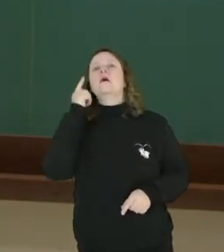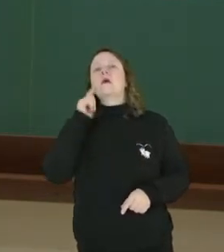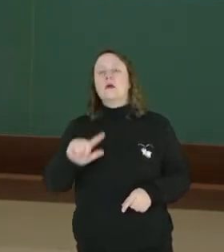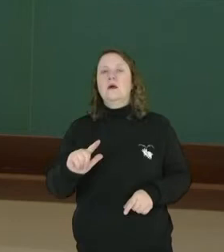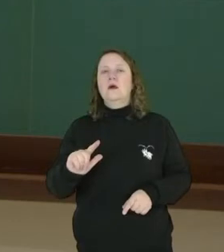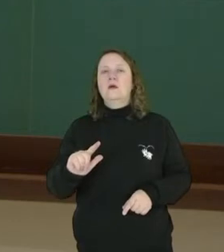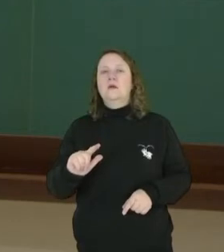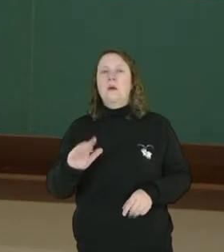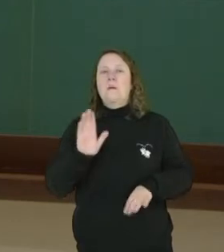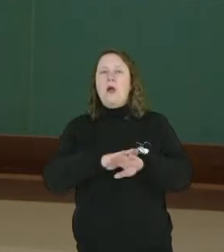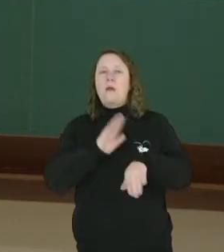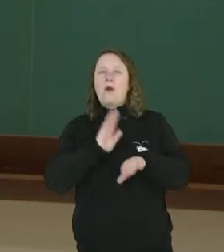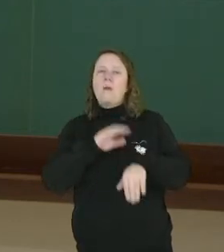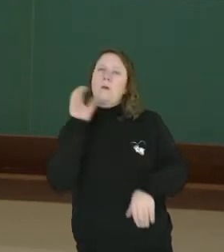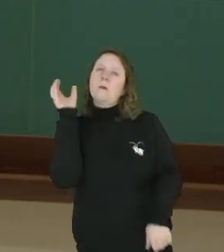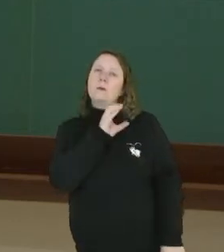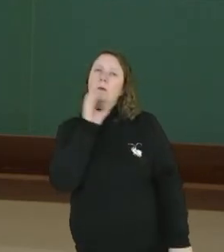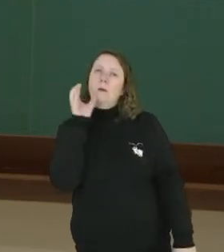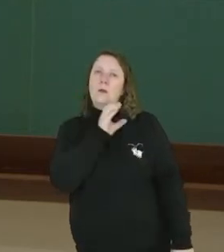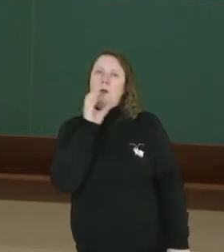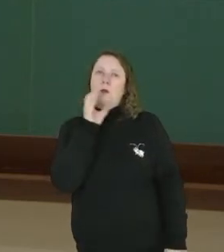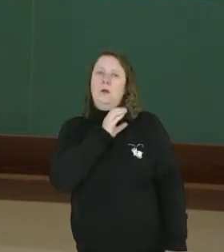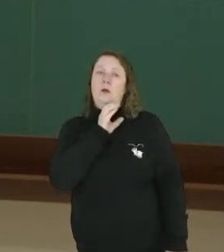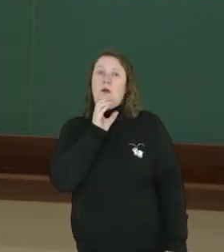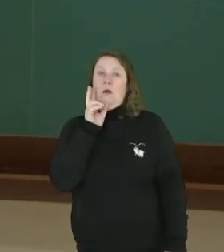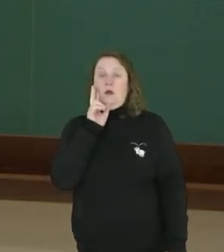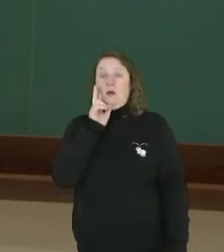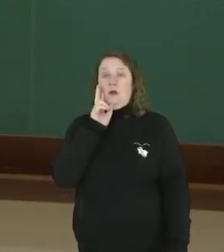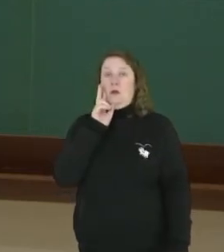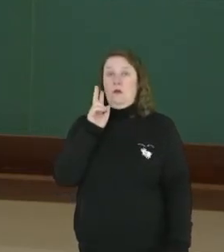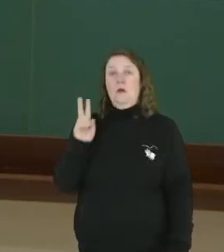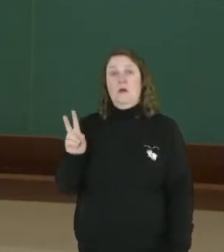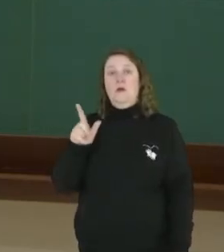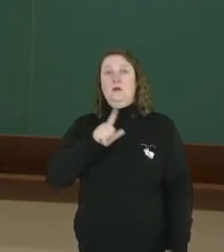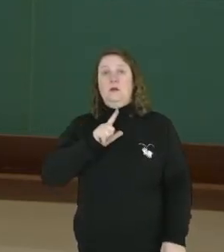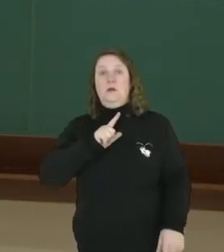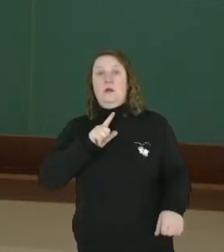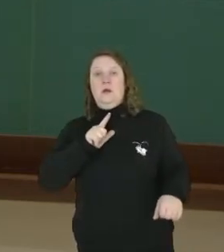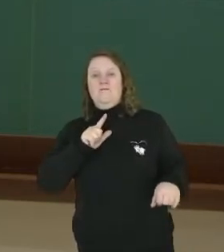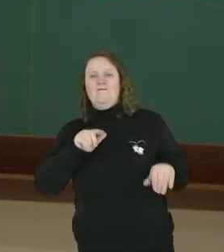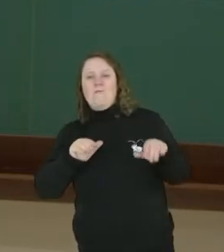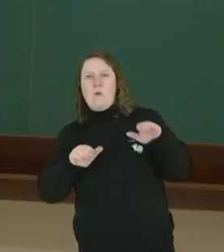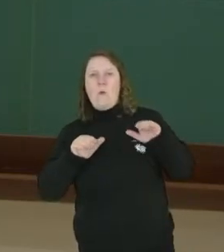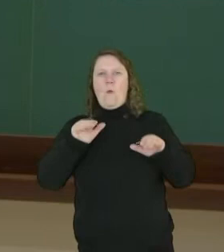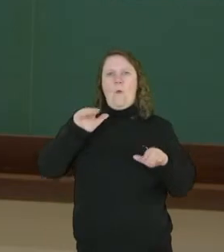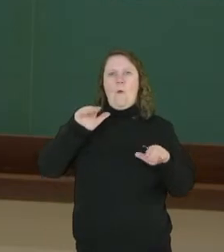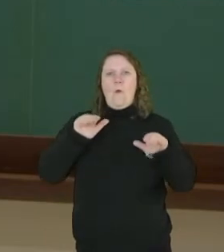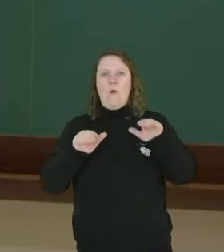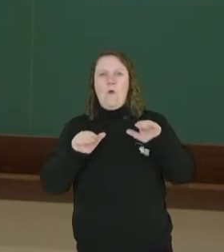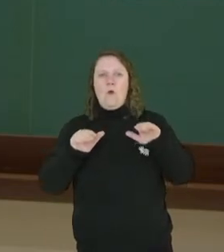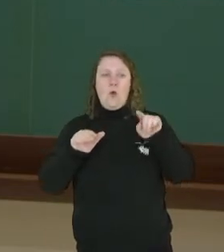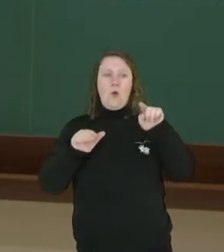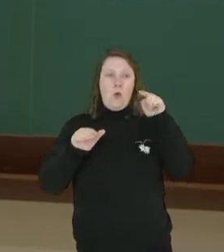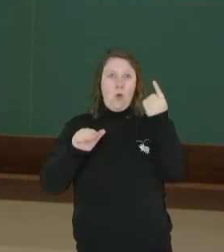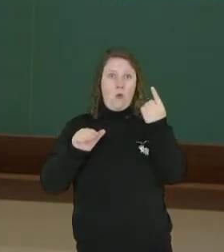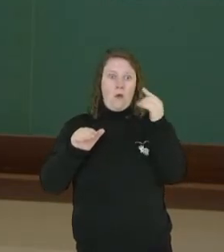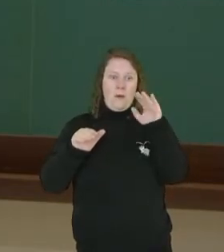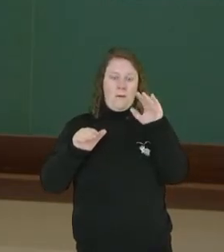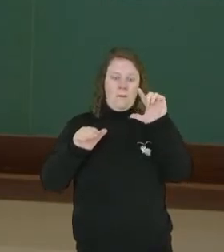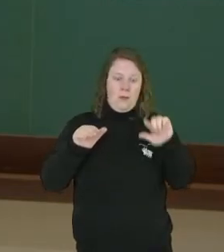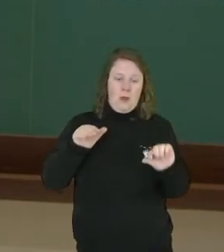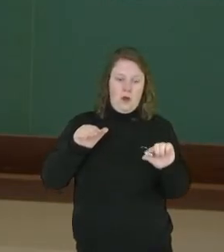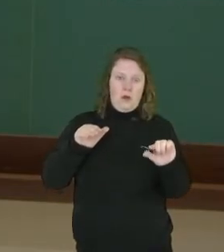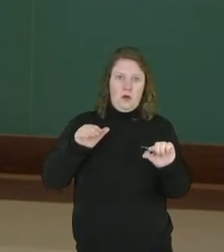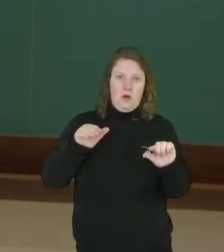vez mais rápido, certo? Então está vendo que existe um balanceamento da energia, uma está perdendo, mas consequentemente as